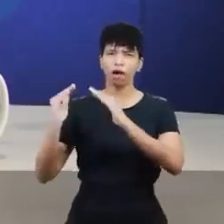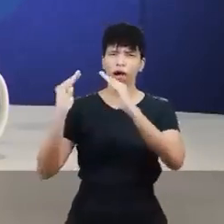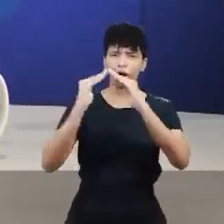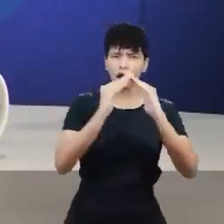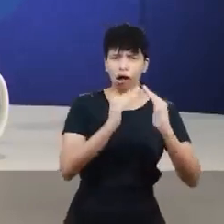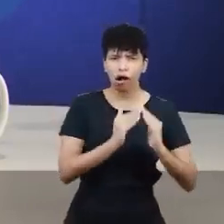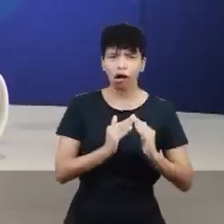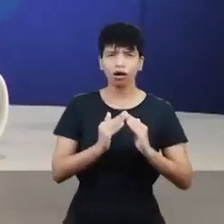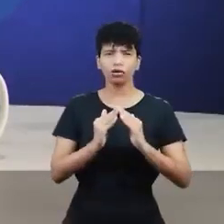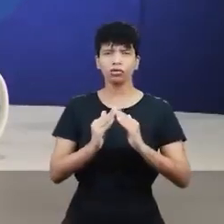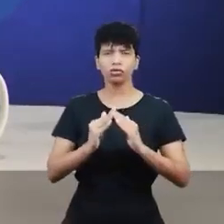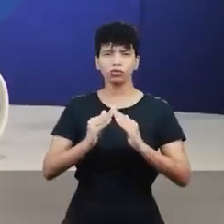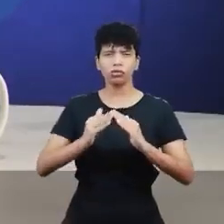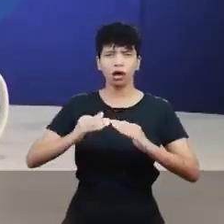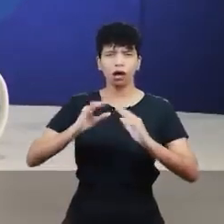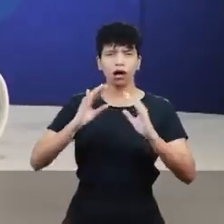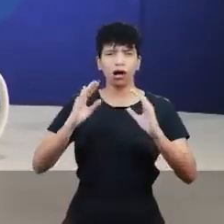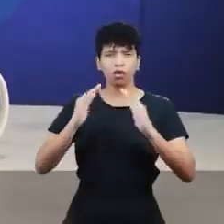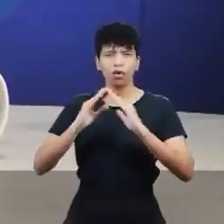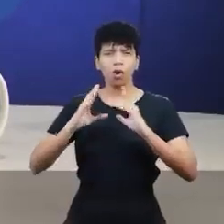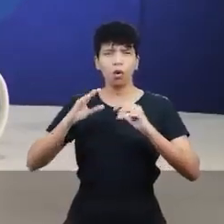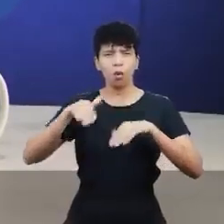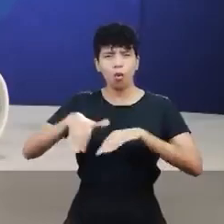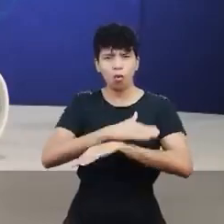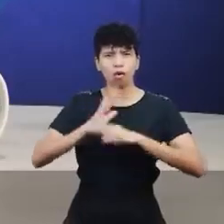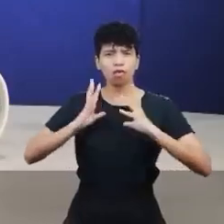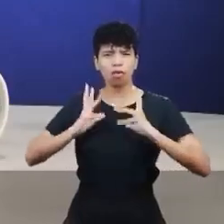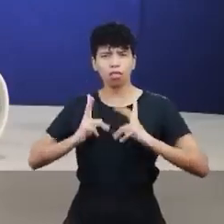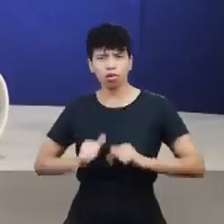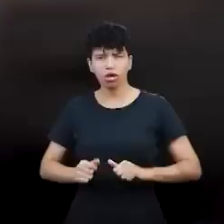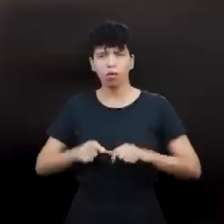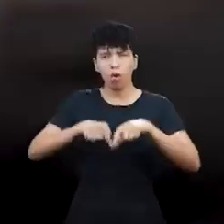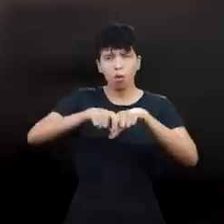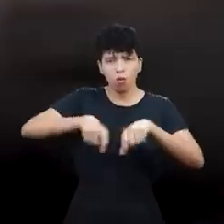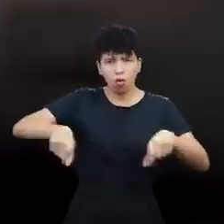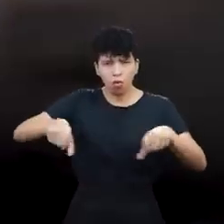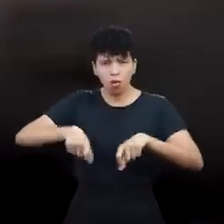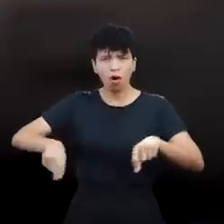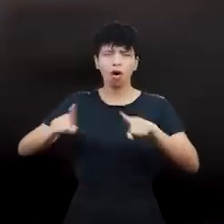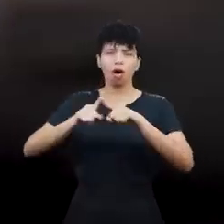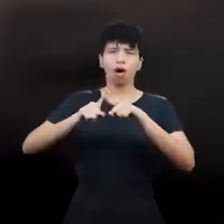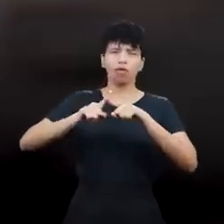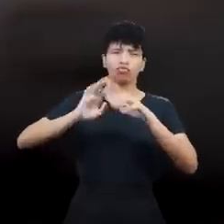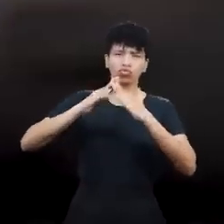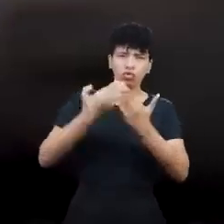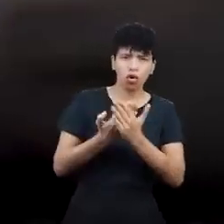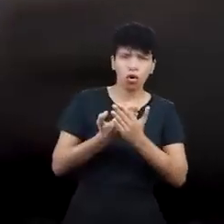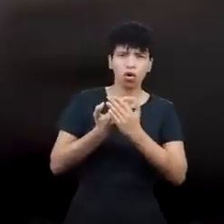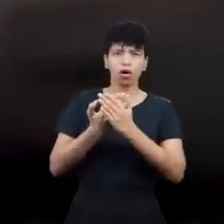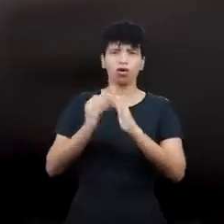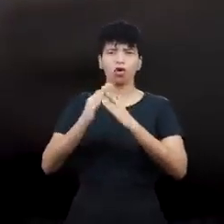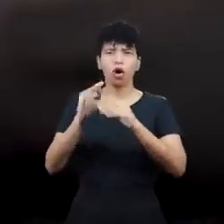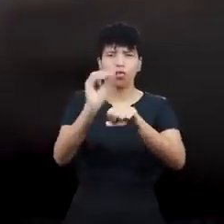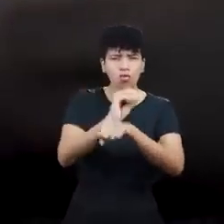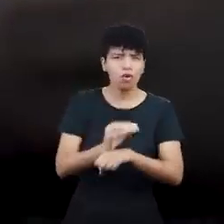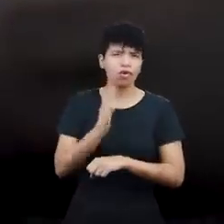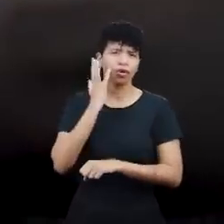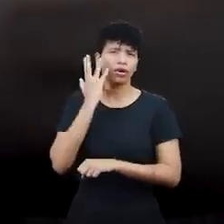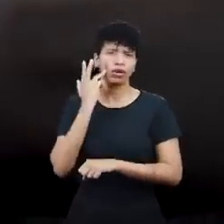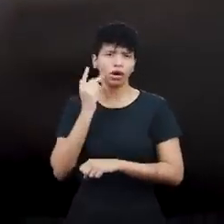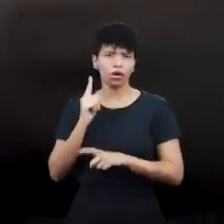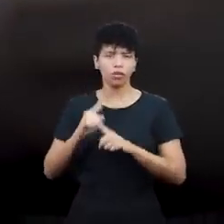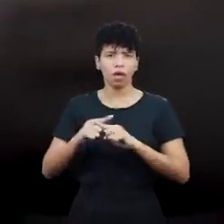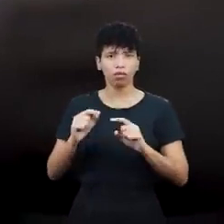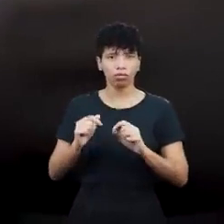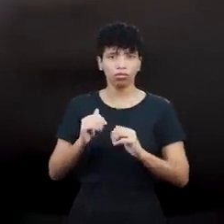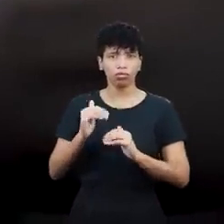habitação, saneamento, rede de energia, rede de esgoto, escolas, creches. Então você